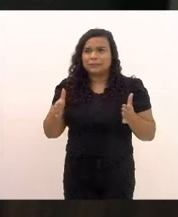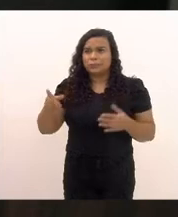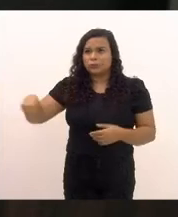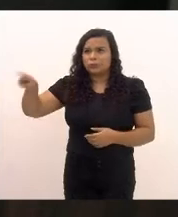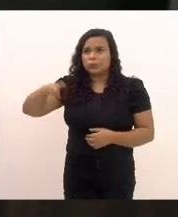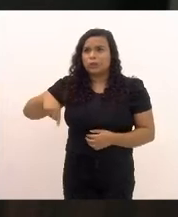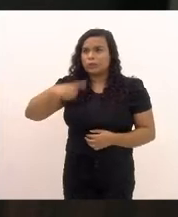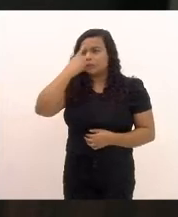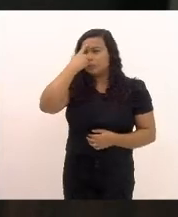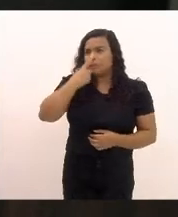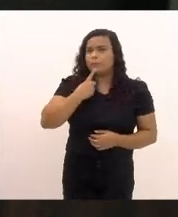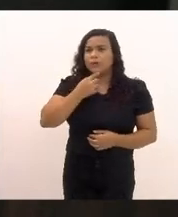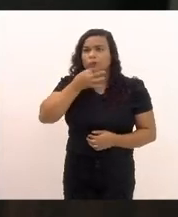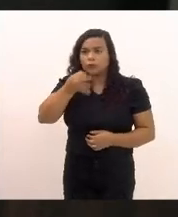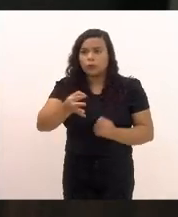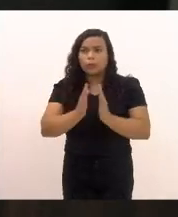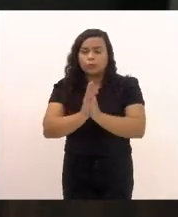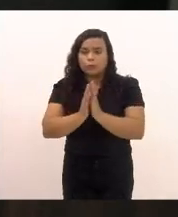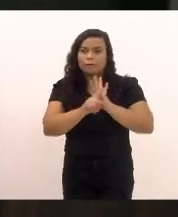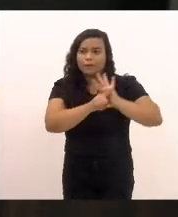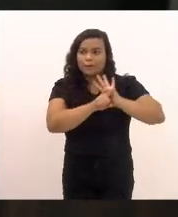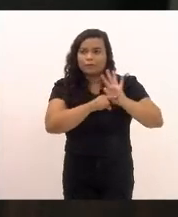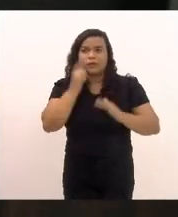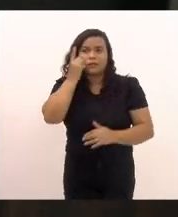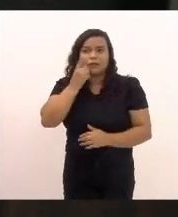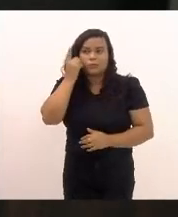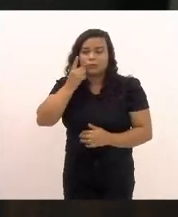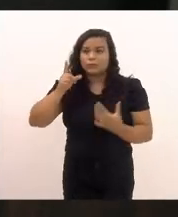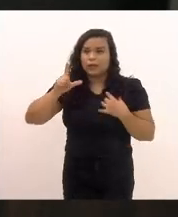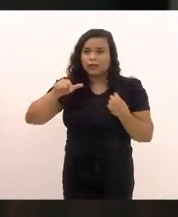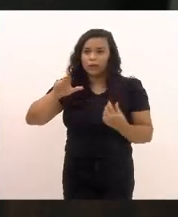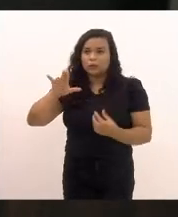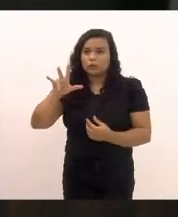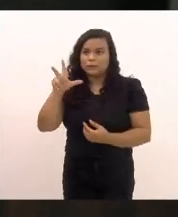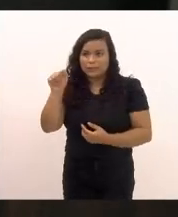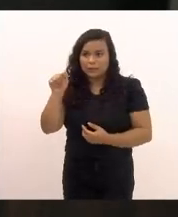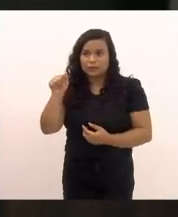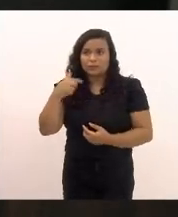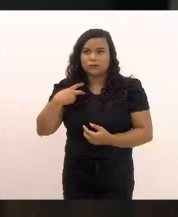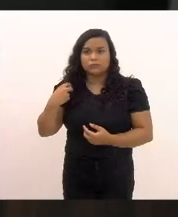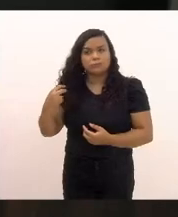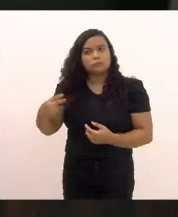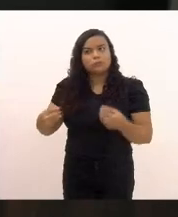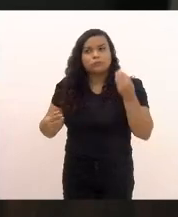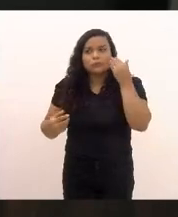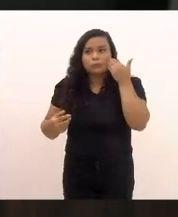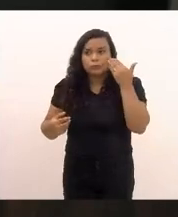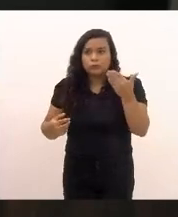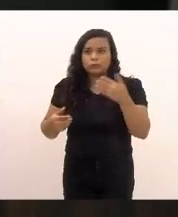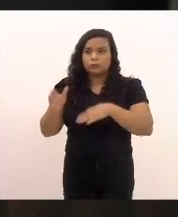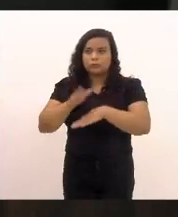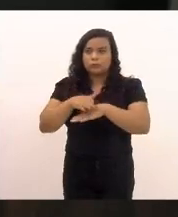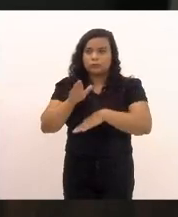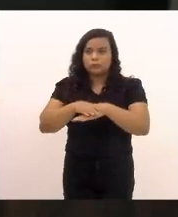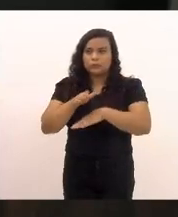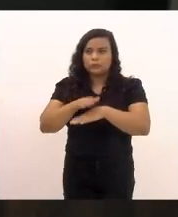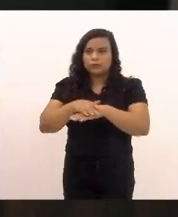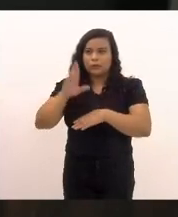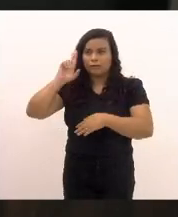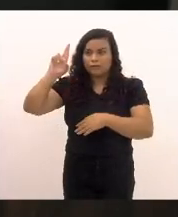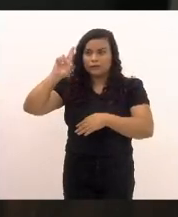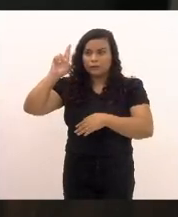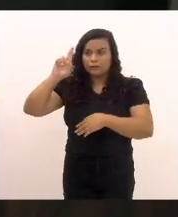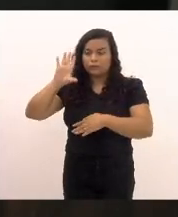de imagem que verificasse a imagem da deputada Lucinha, porque está alegando aqui que foi fechada por ela, por